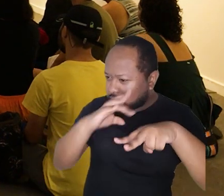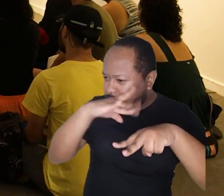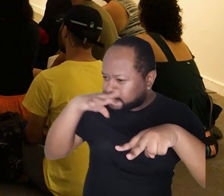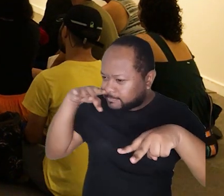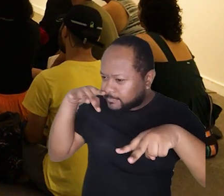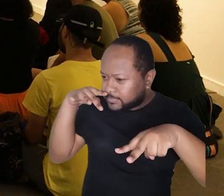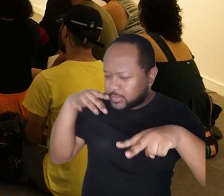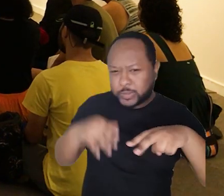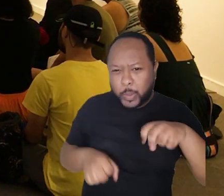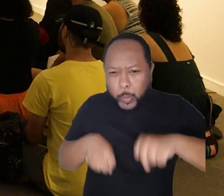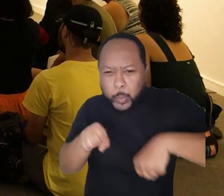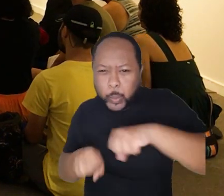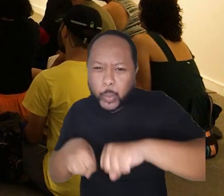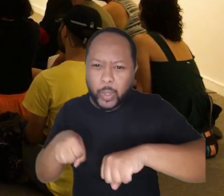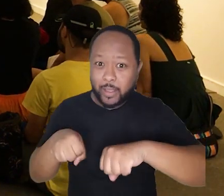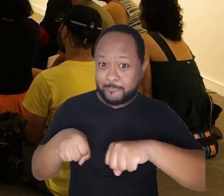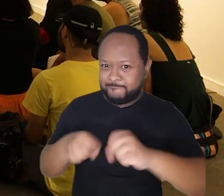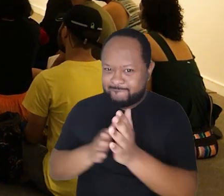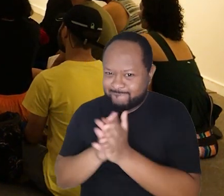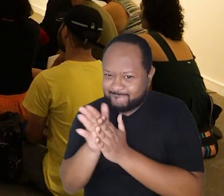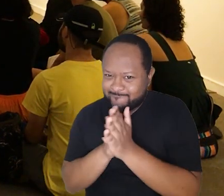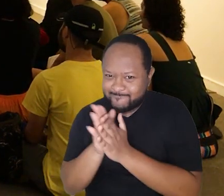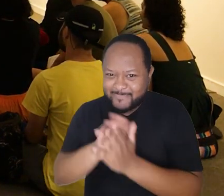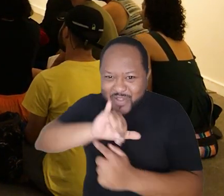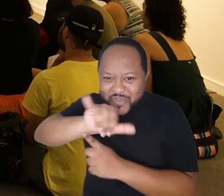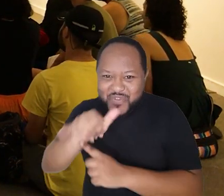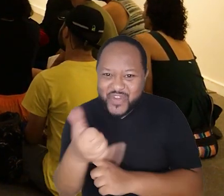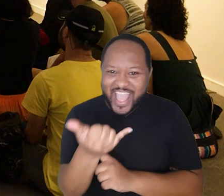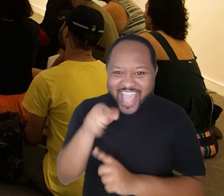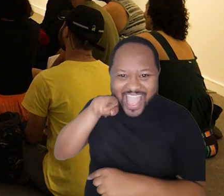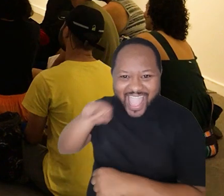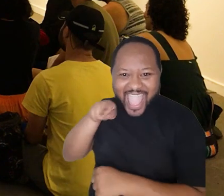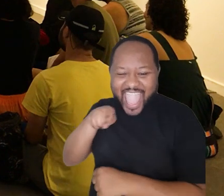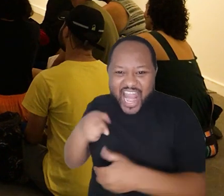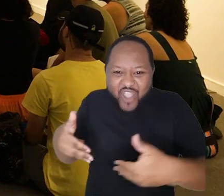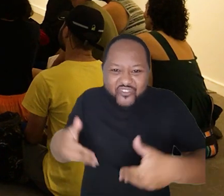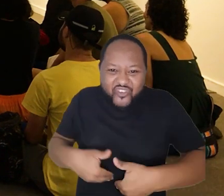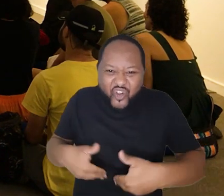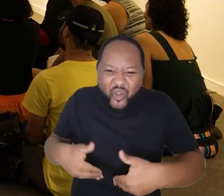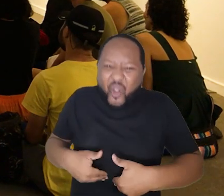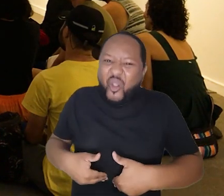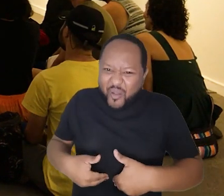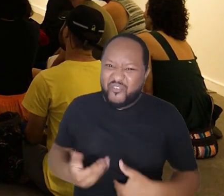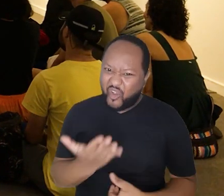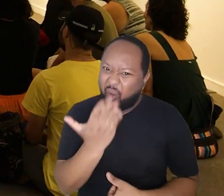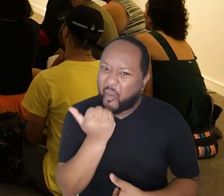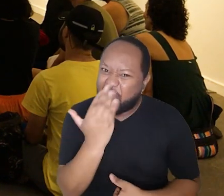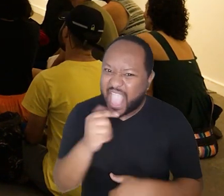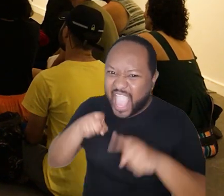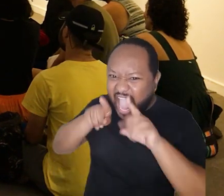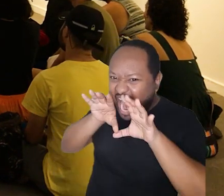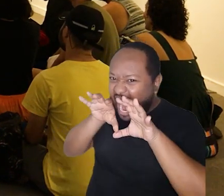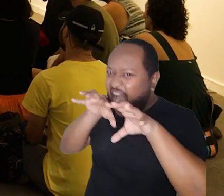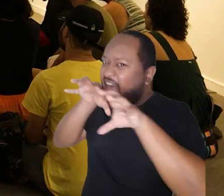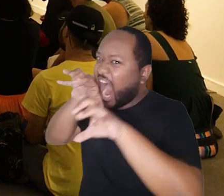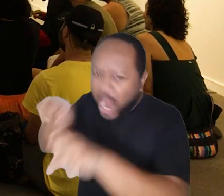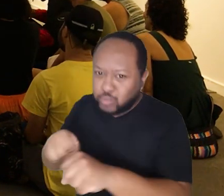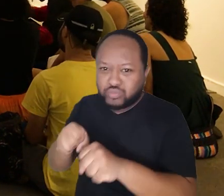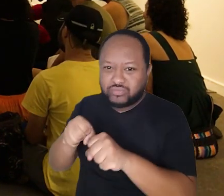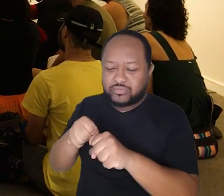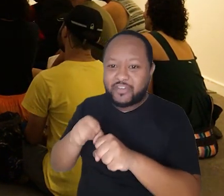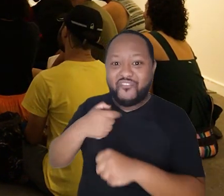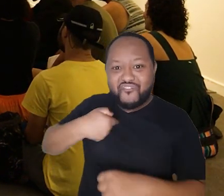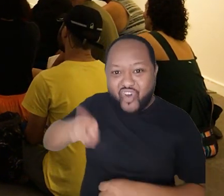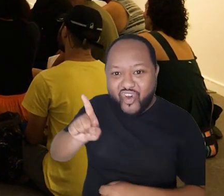Anansi e falou, eita, agora eu vou comer, vou tirar minha fome, agora eu vou comer você inteiro numa bocanhada